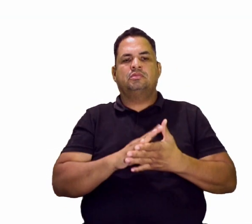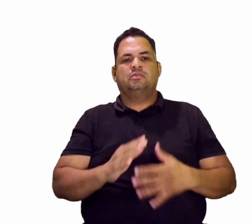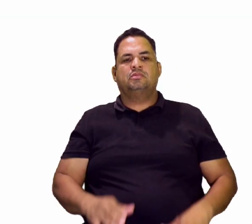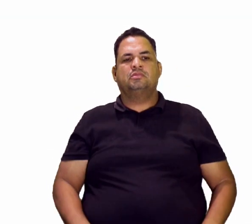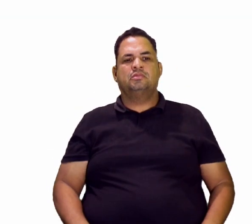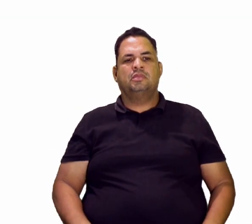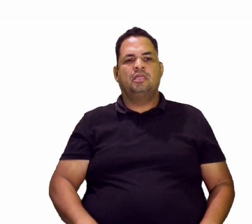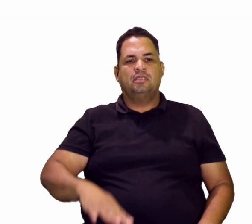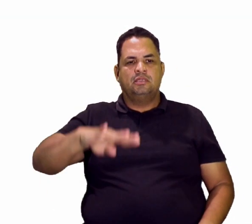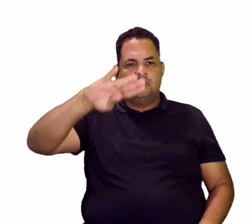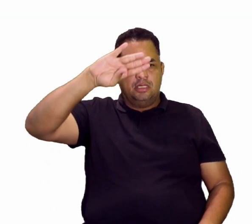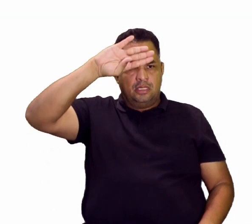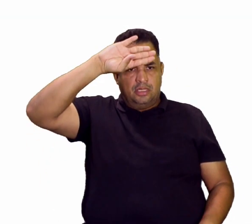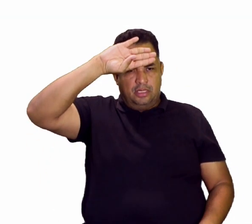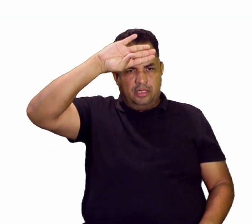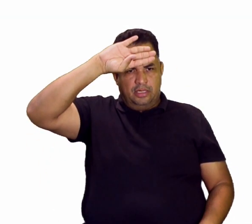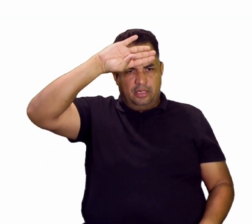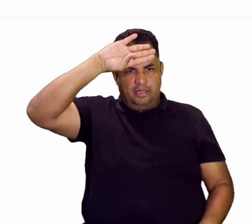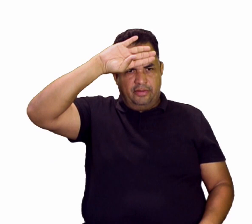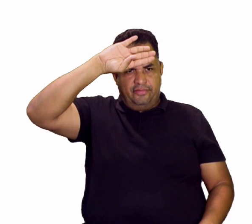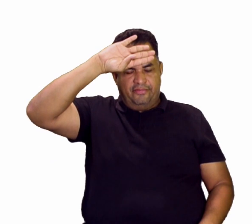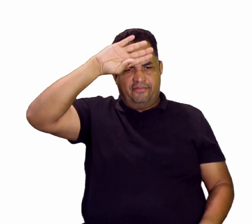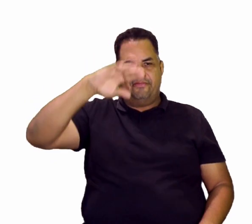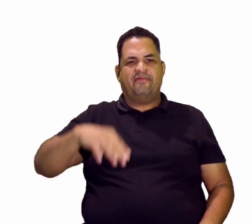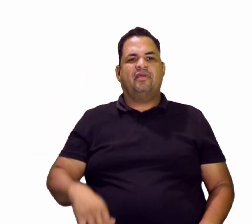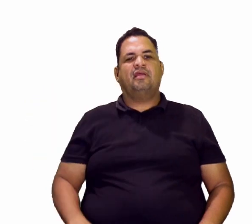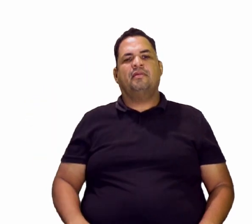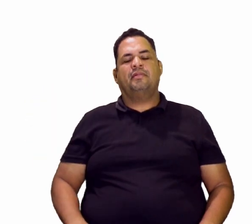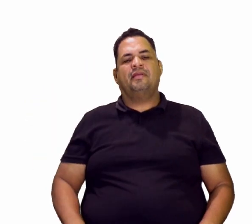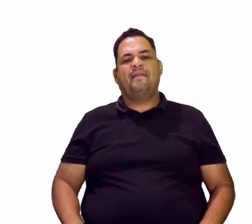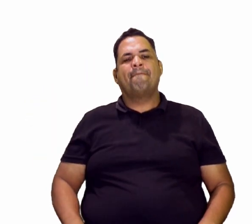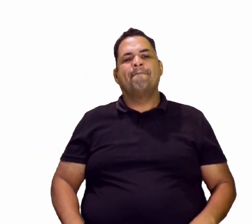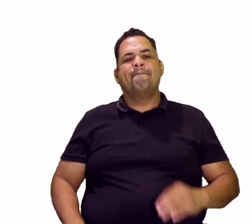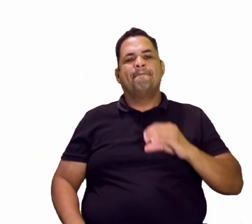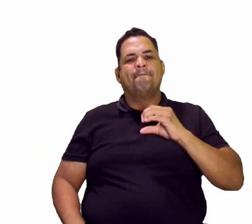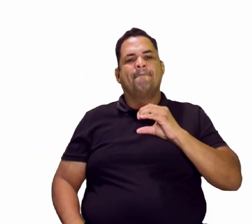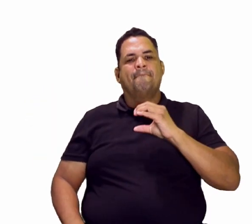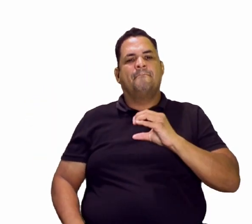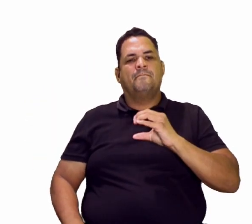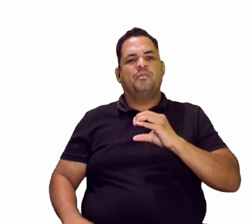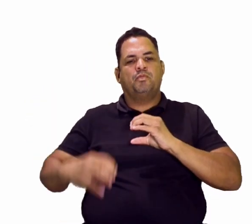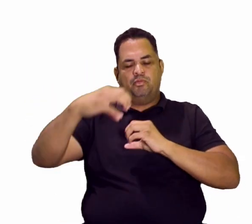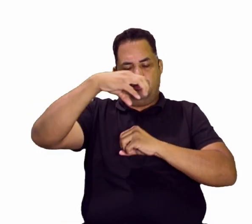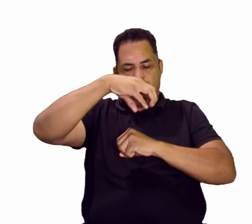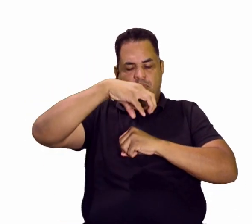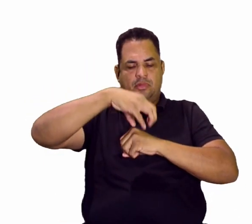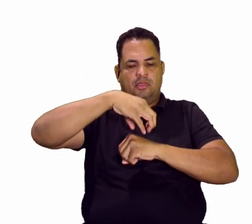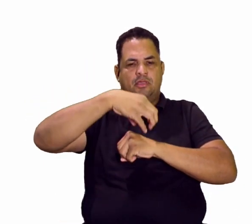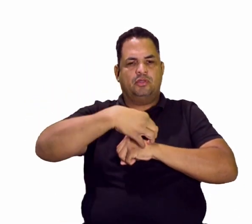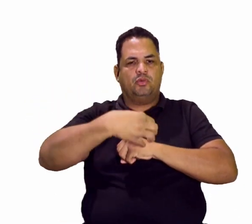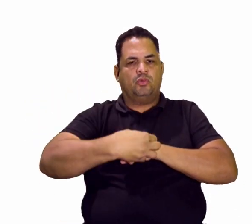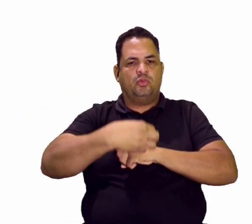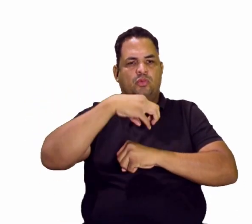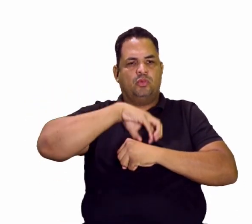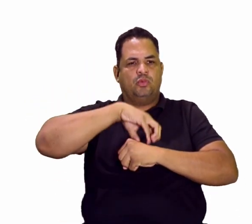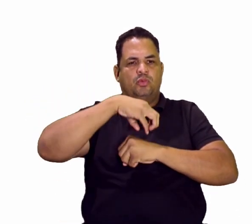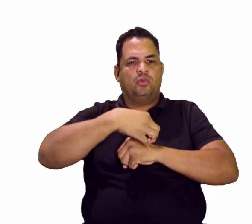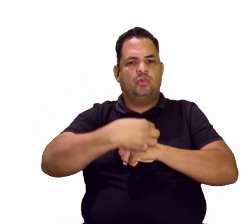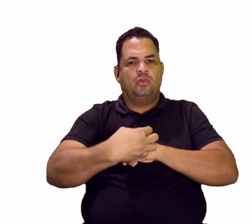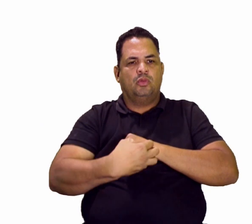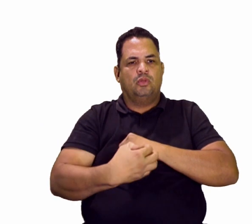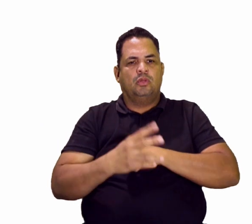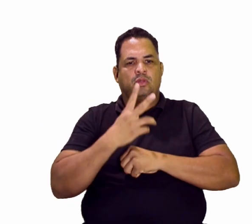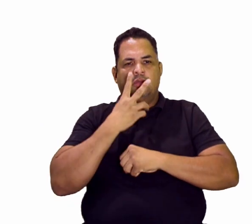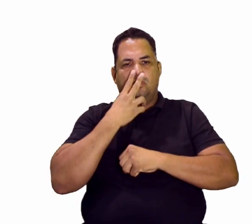febre chikungunya é uma doença parecida com a dengue, causada pelo vírus Chikungunya, né? Da